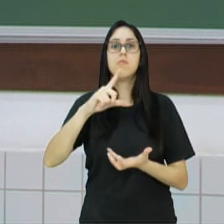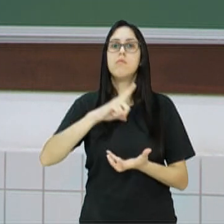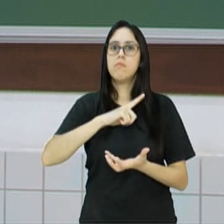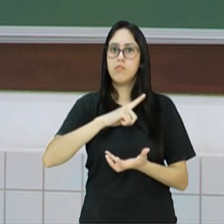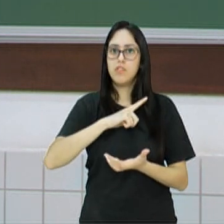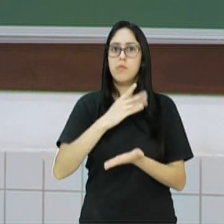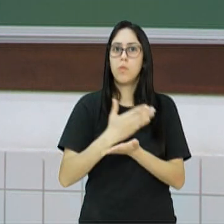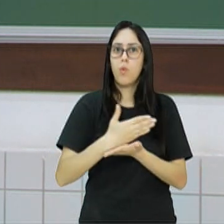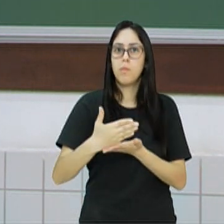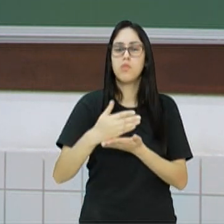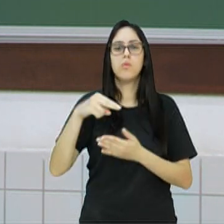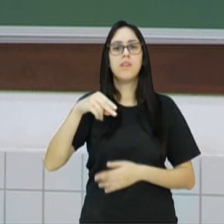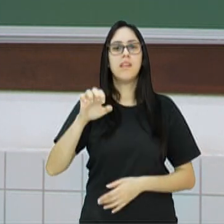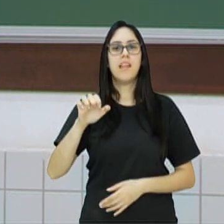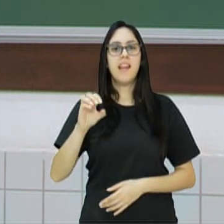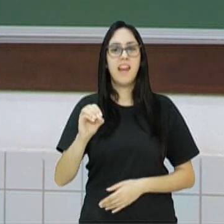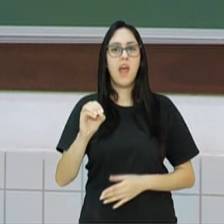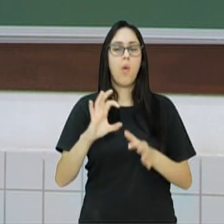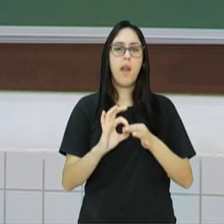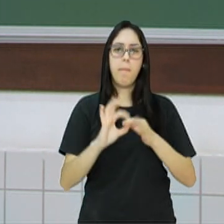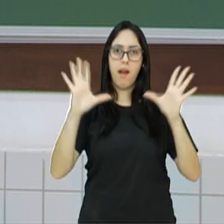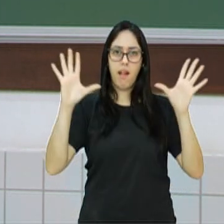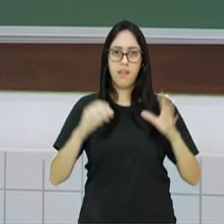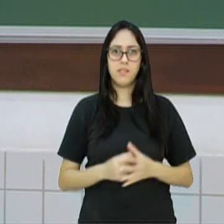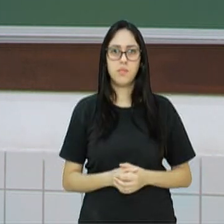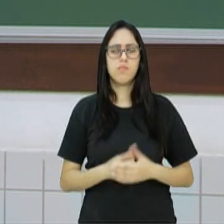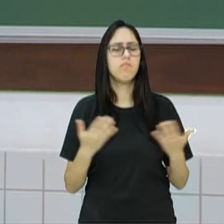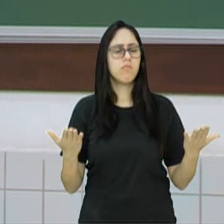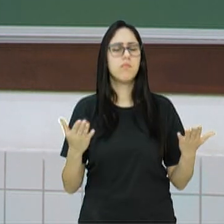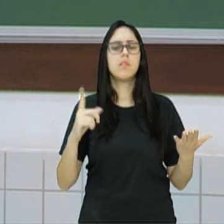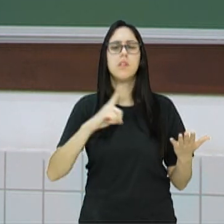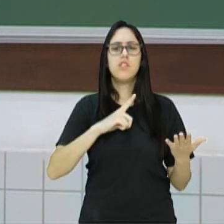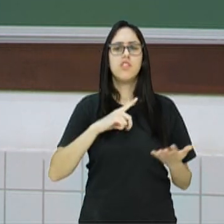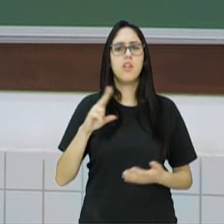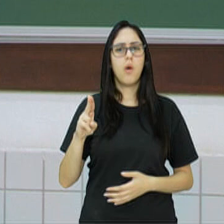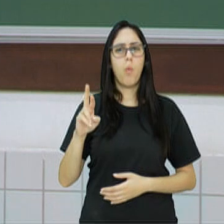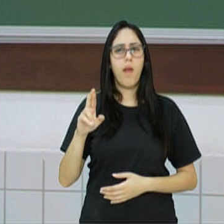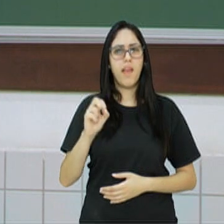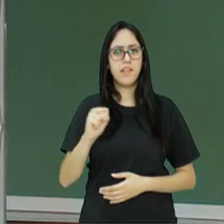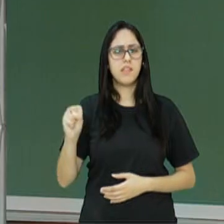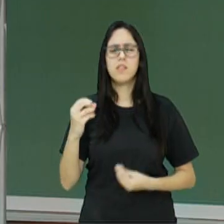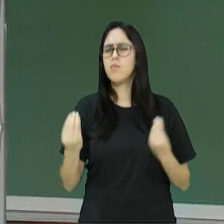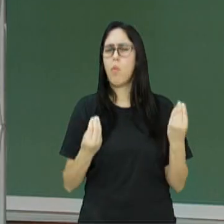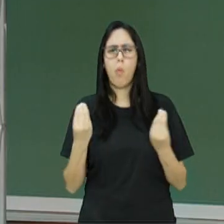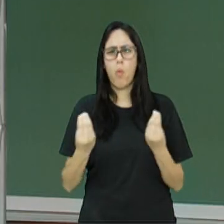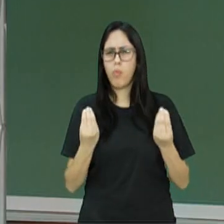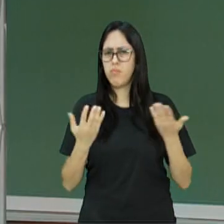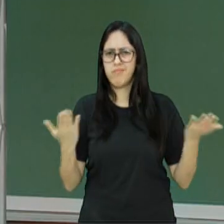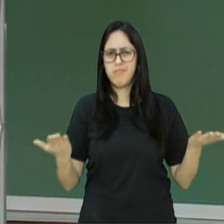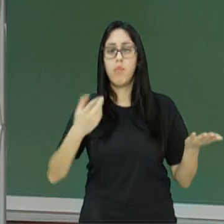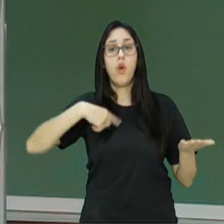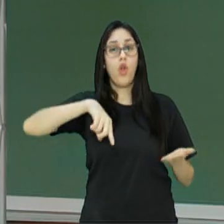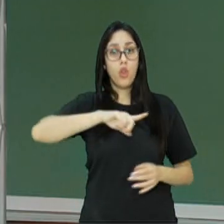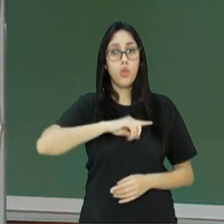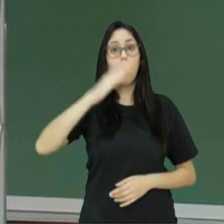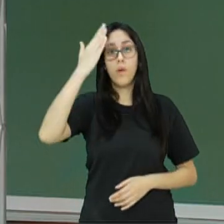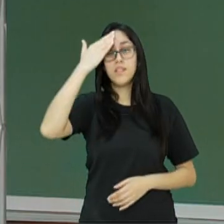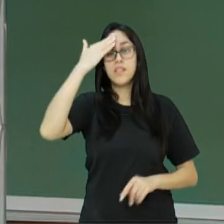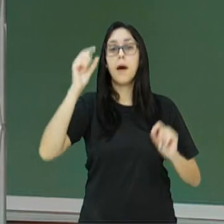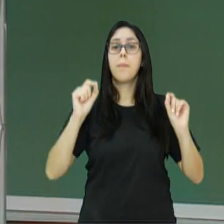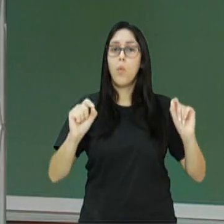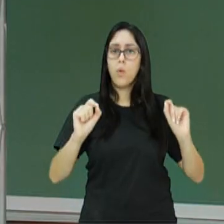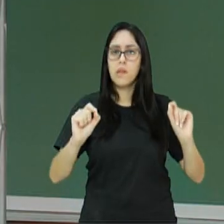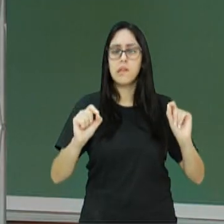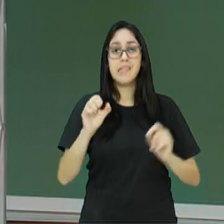do neoliberalismo, né? Então, aqui sobre o fim do bloco soviético, né? A gente sabe que quando a gente